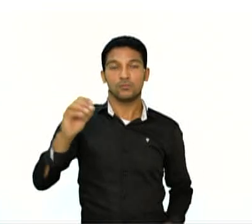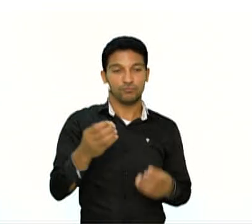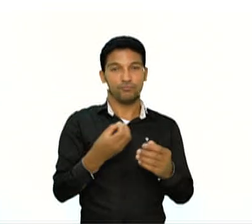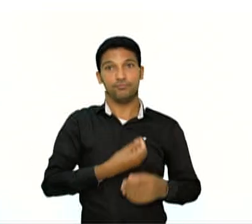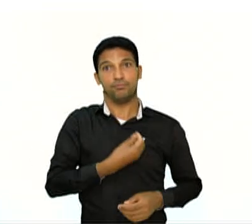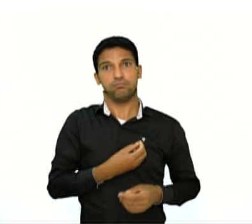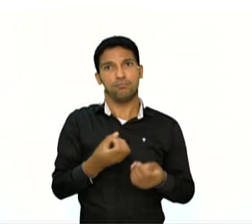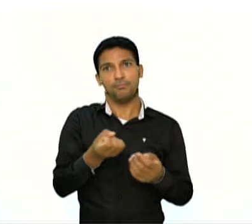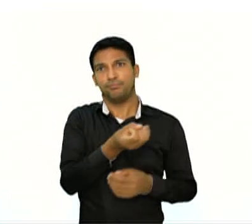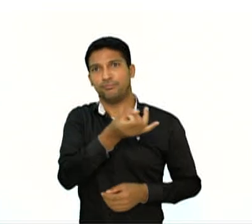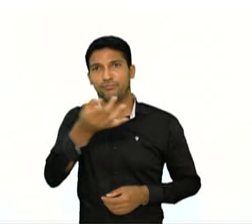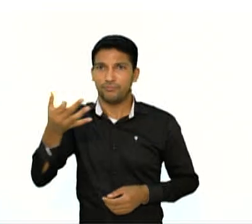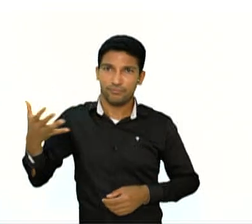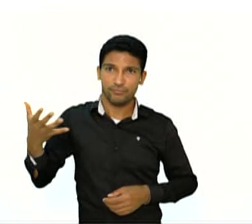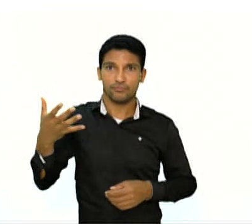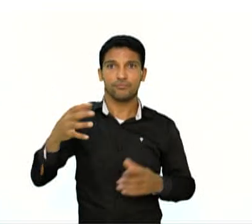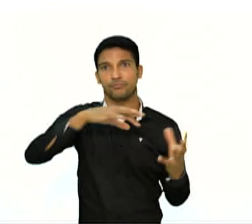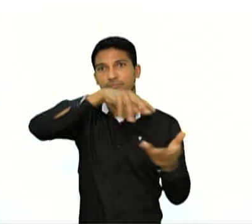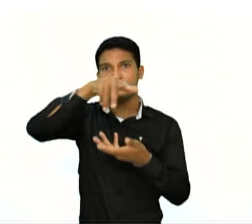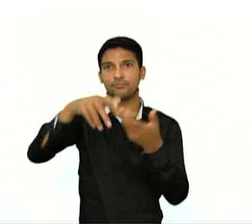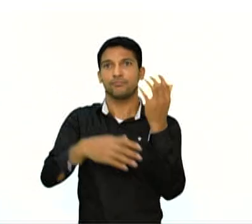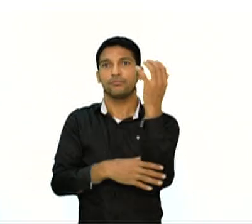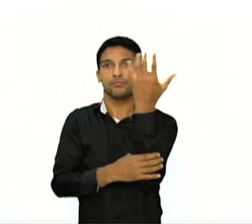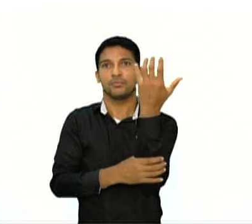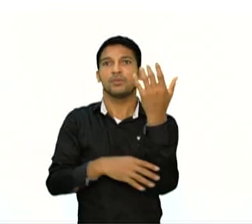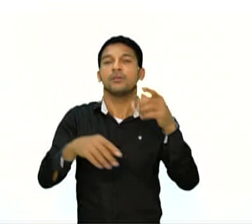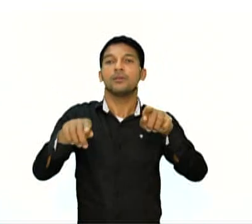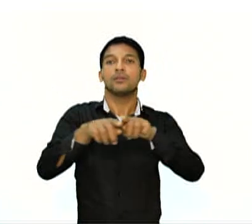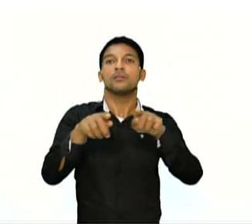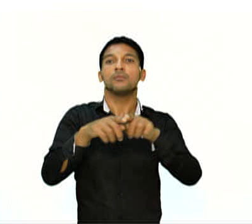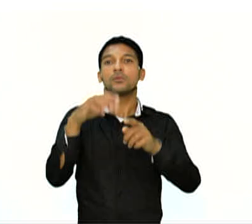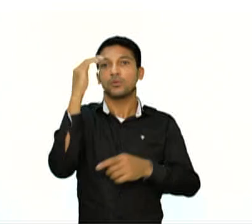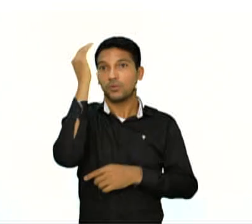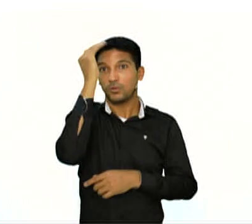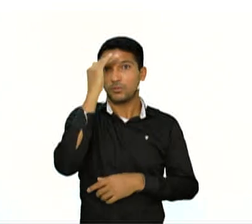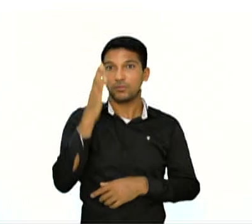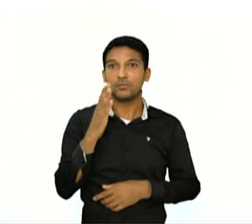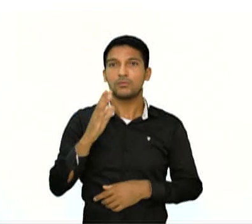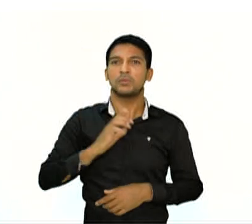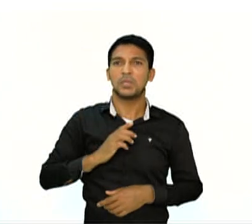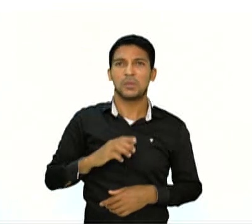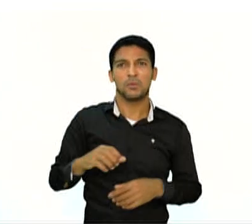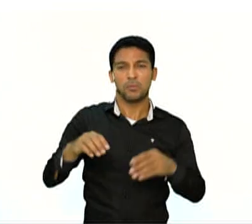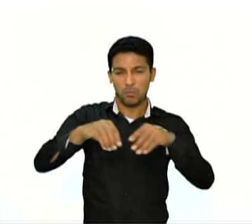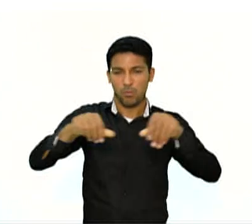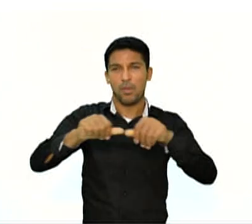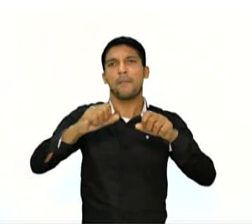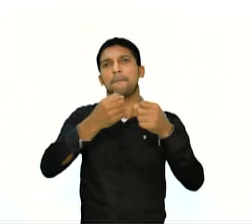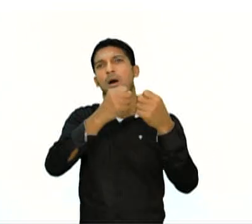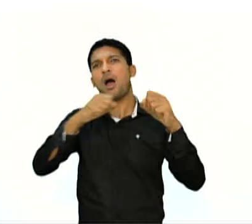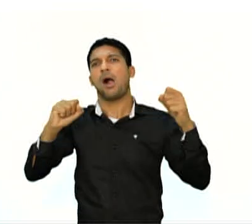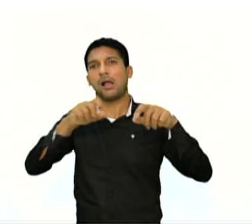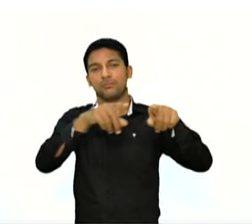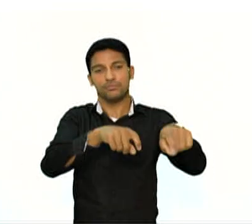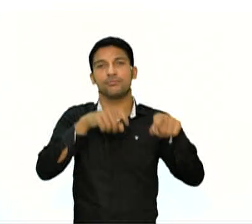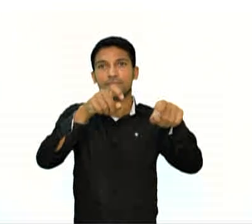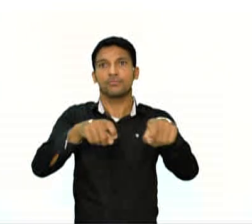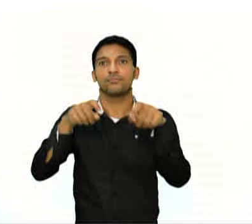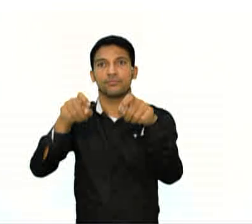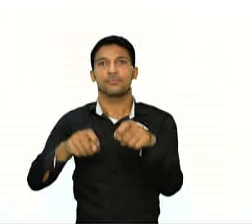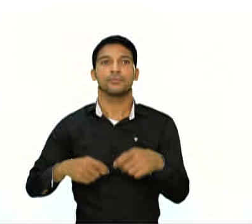de grande extensão de terras cultiváveis. De acordo com essa definição, e mais de desenvolvimento